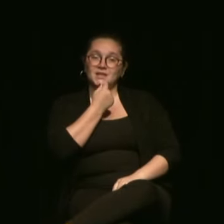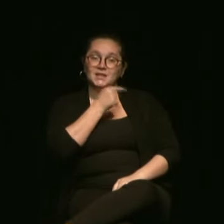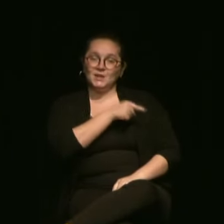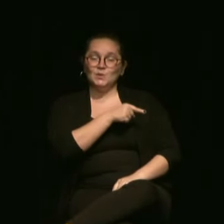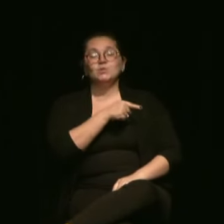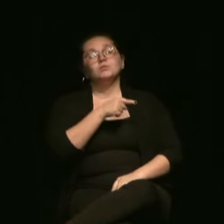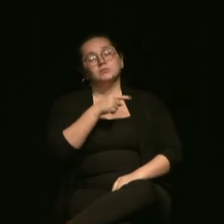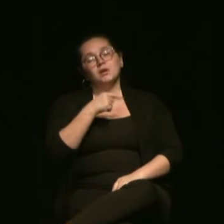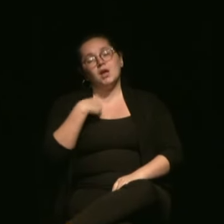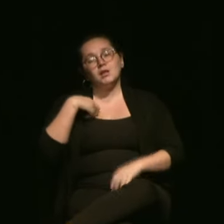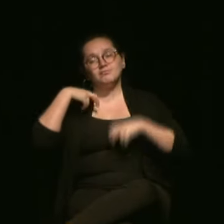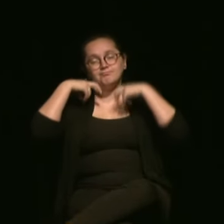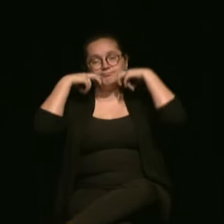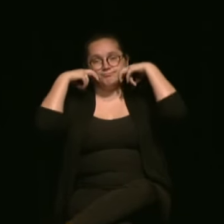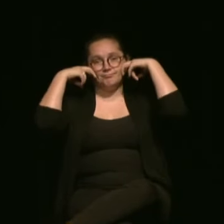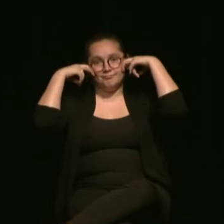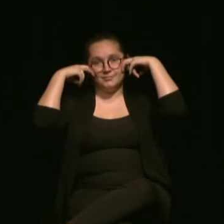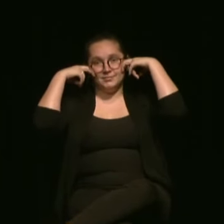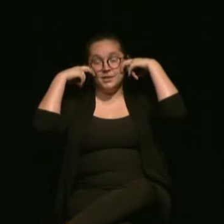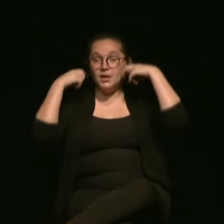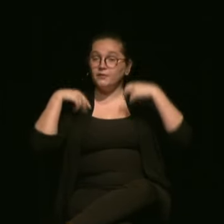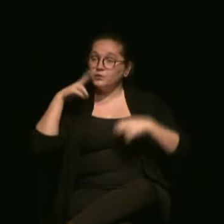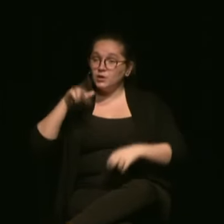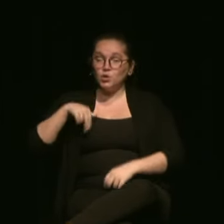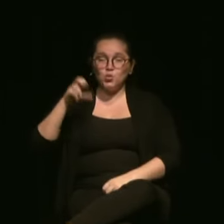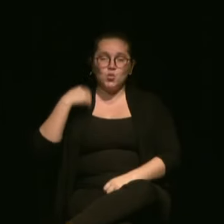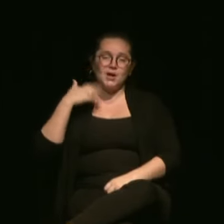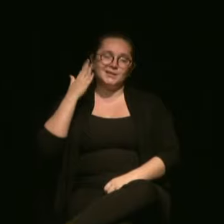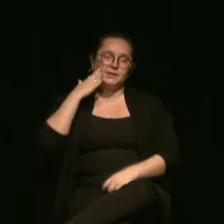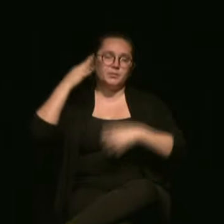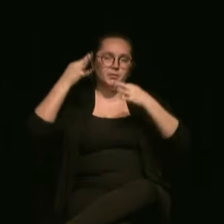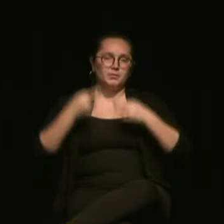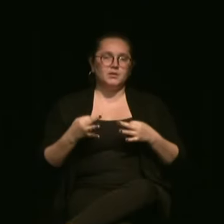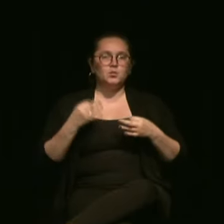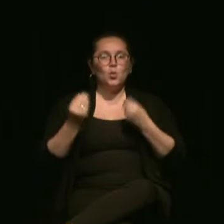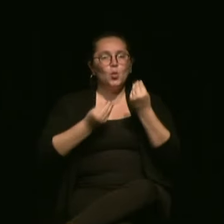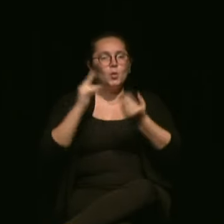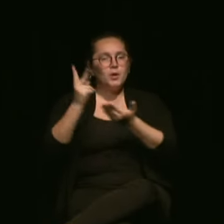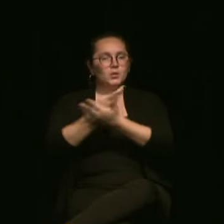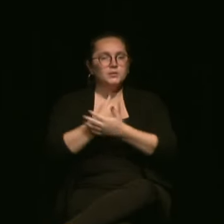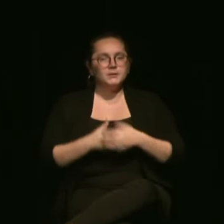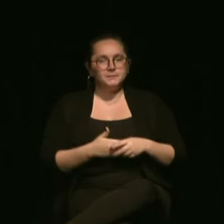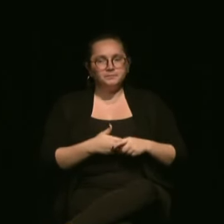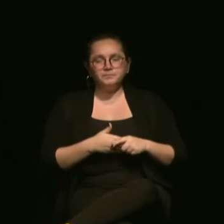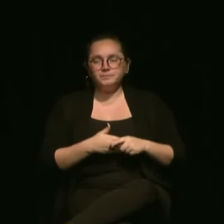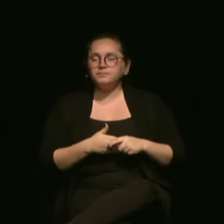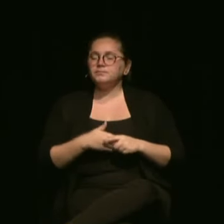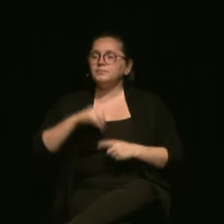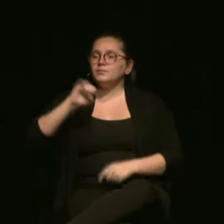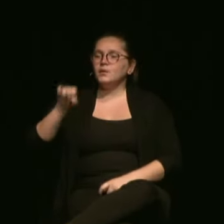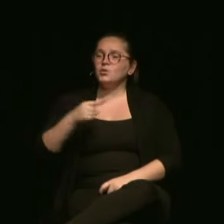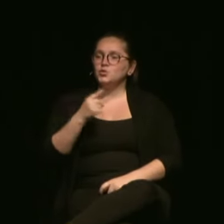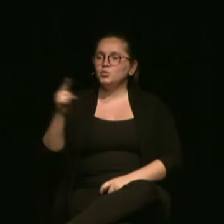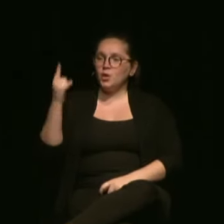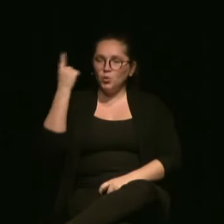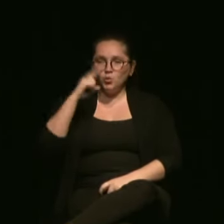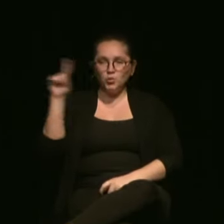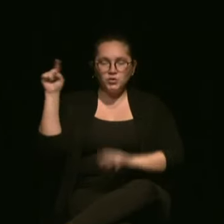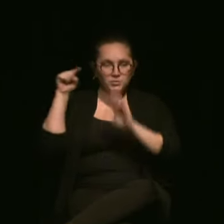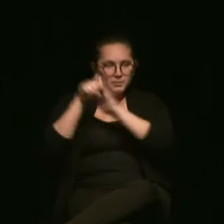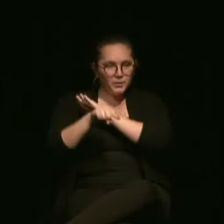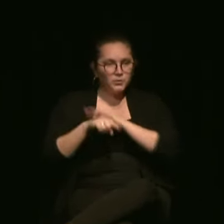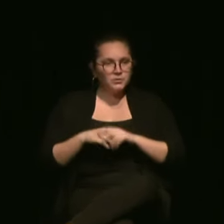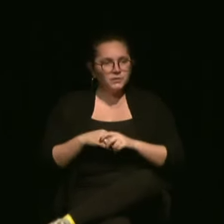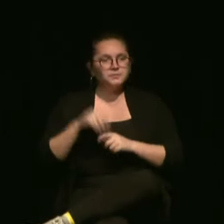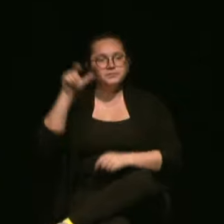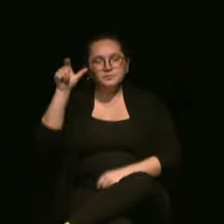essas coisas você nunca sabe como elas vão se dar. João, uma última pergunta que o